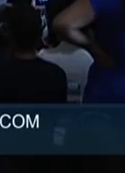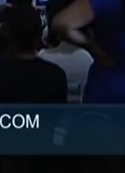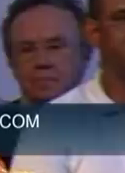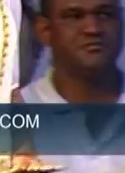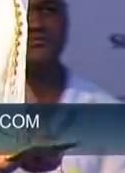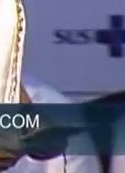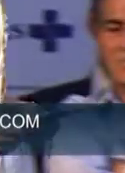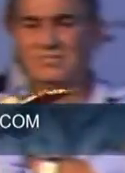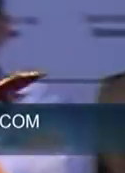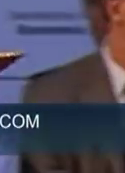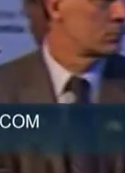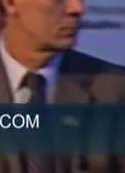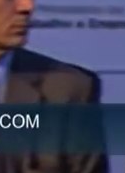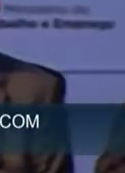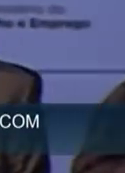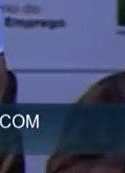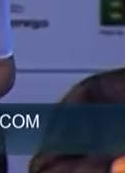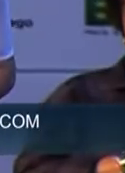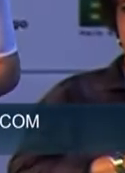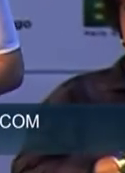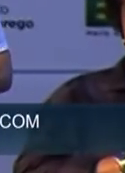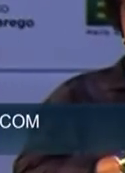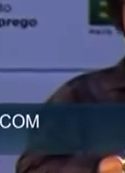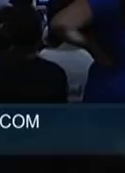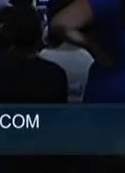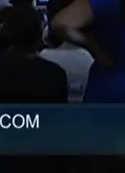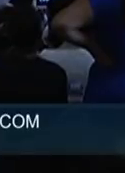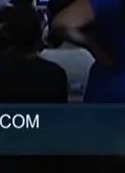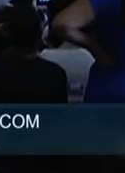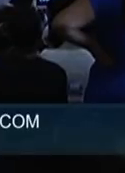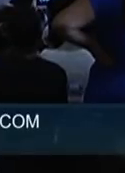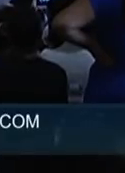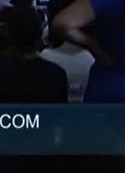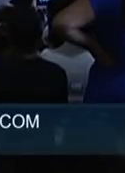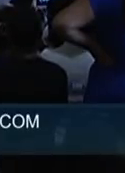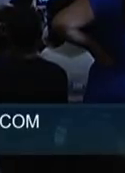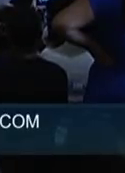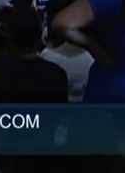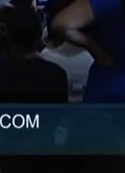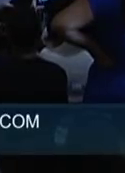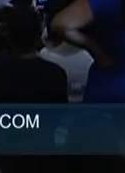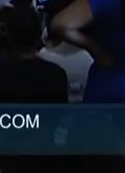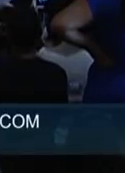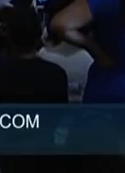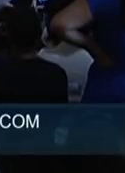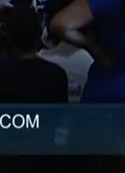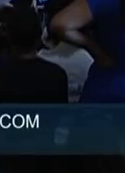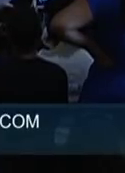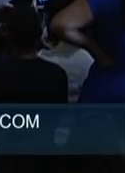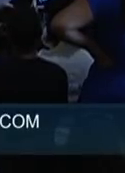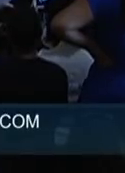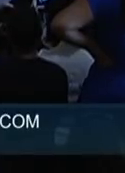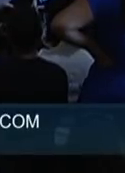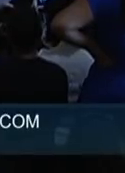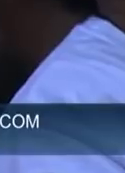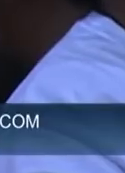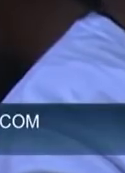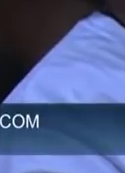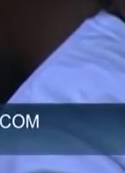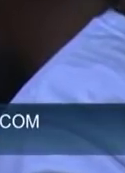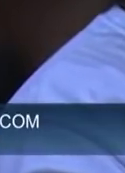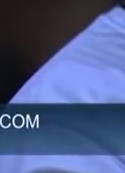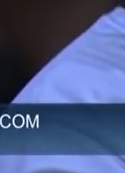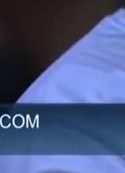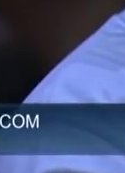E é com este amor, puro e forte, que catadoras e catadores